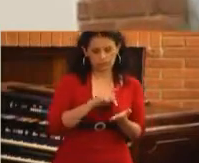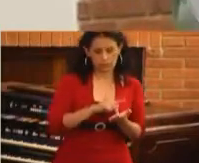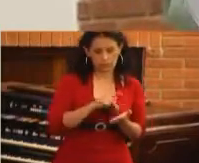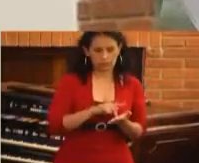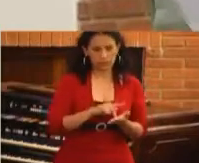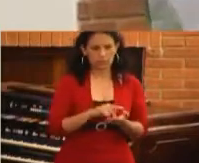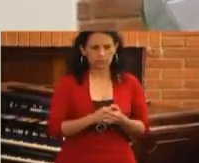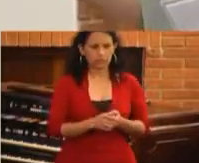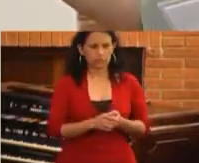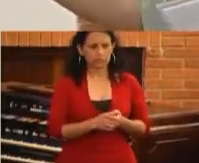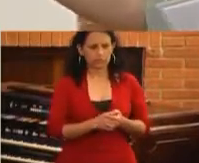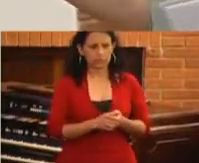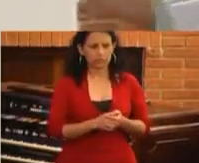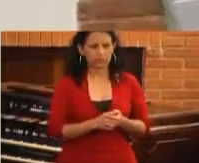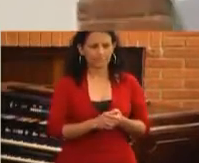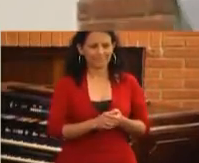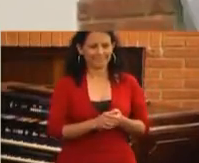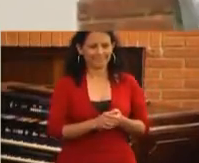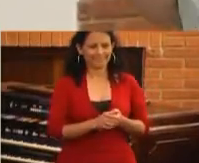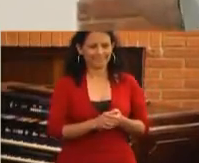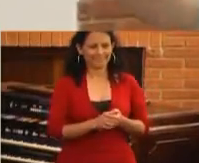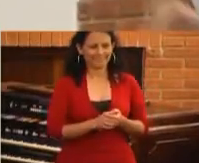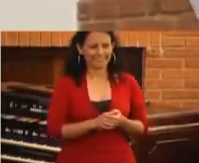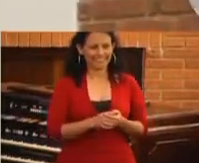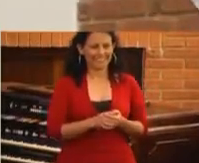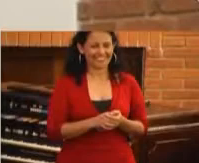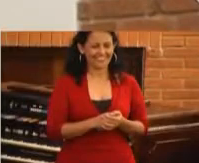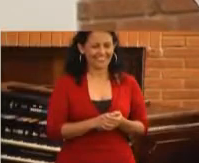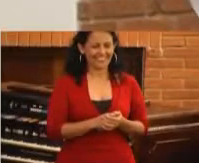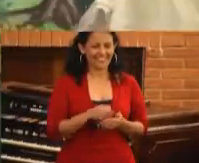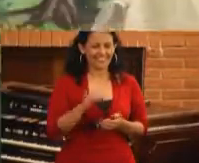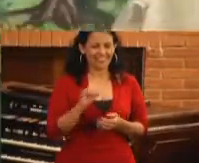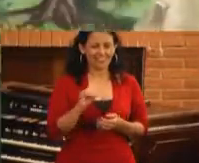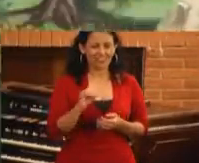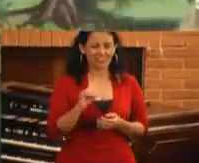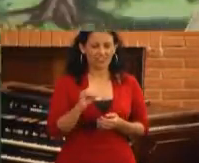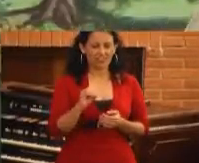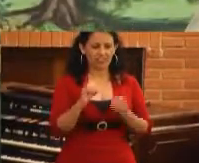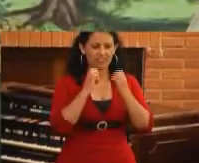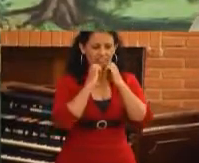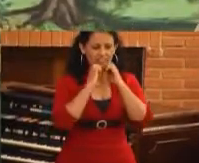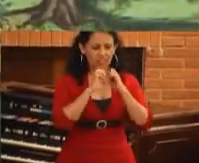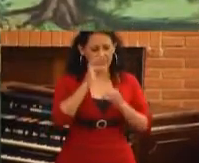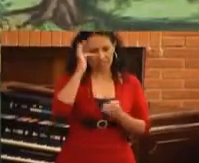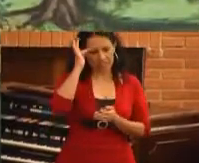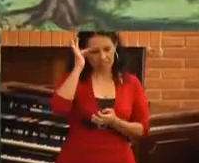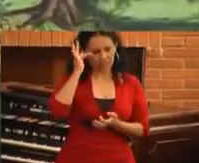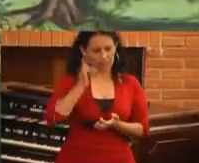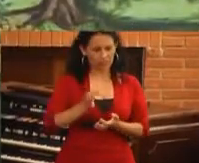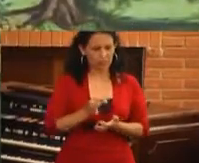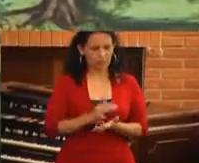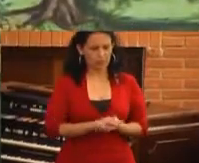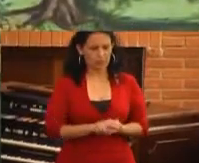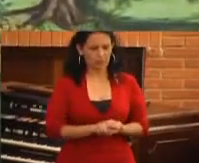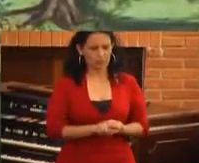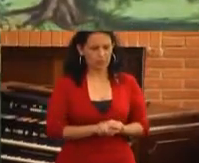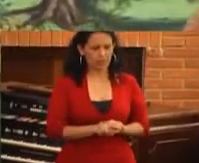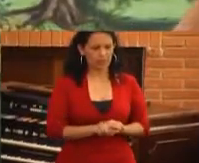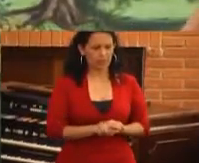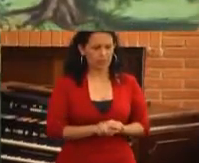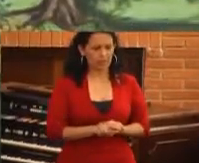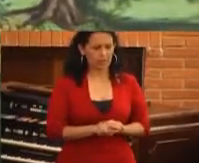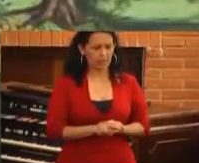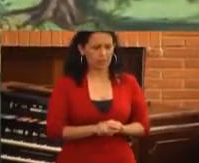como o Evangelho de Tomé, essas coisas que estão por aí. Por outro lado, o que procede apenas